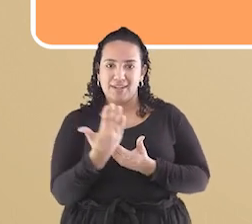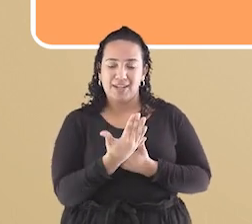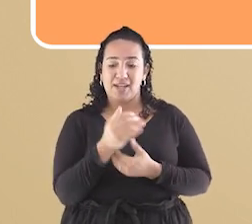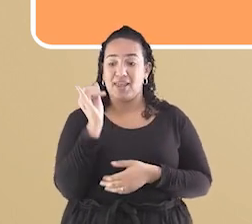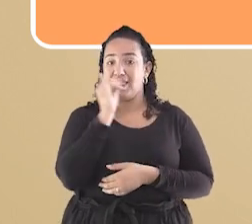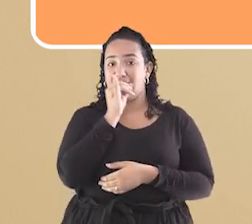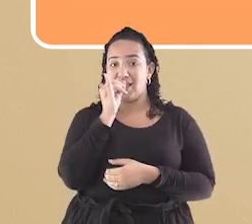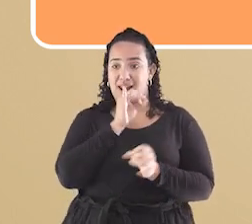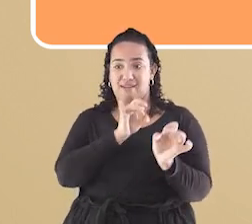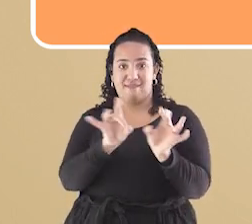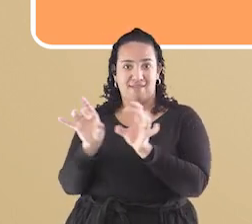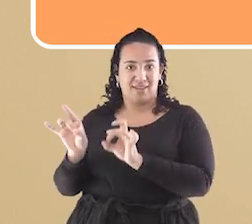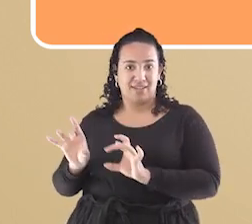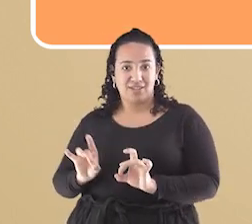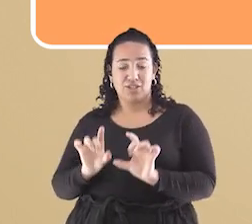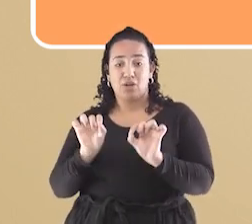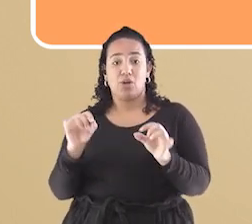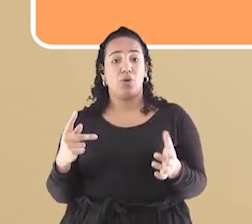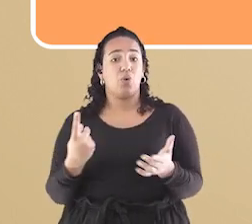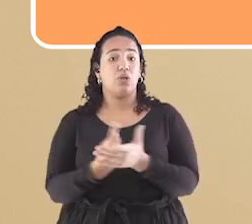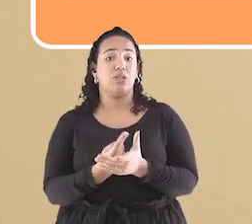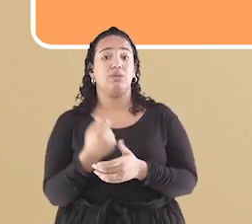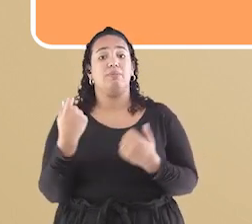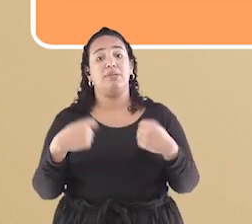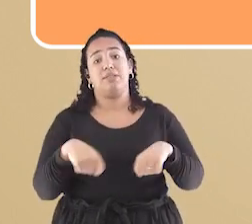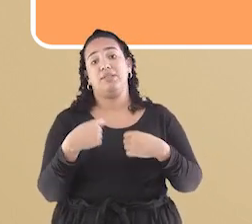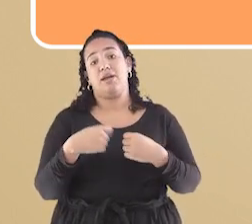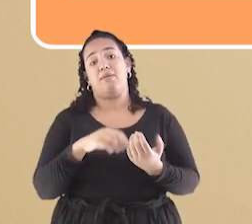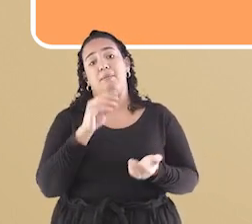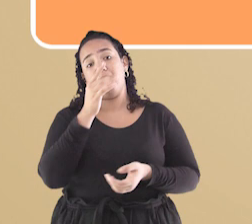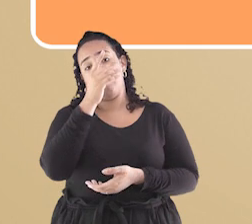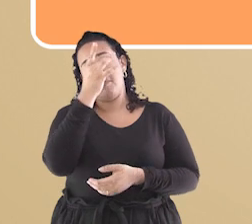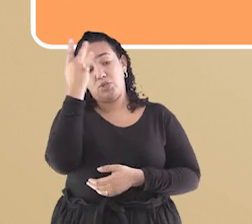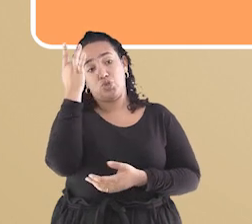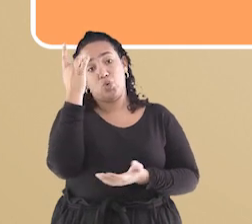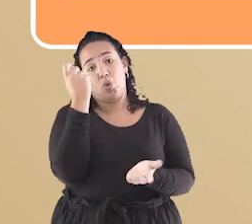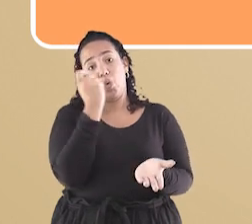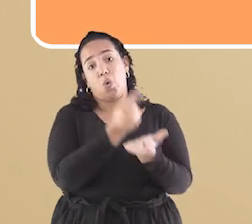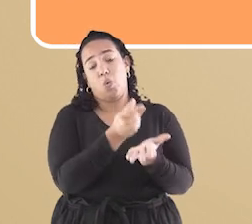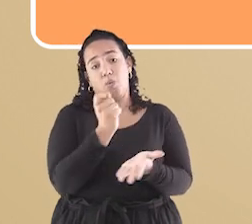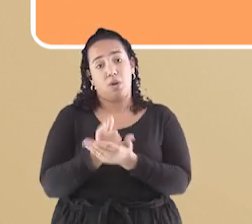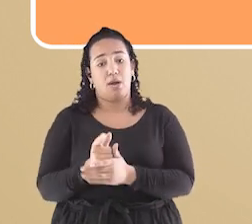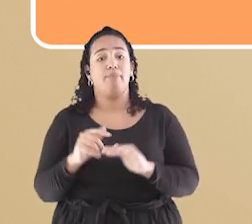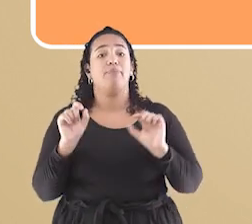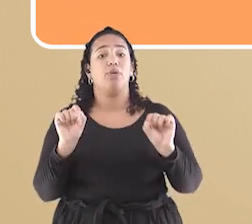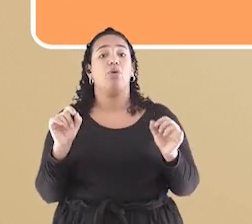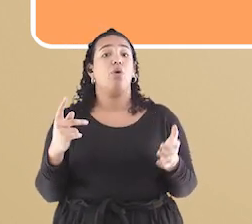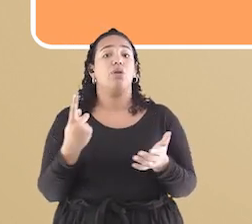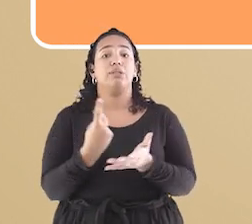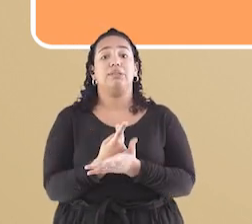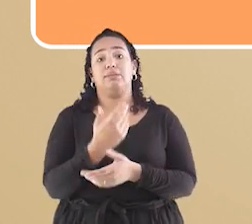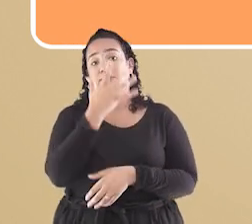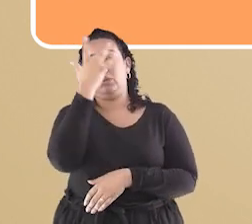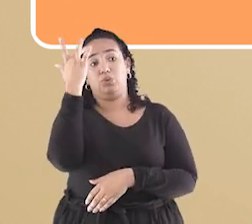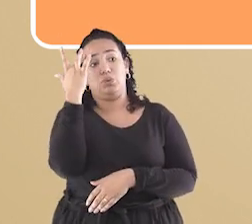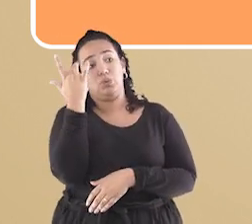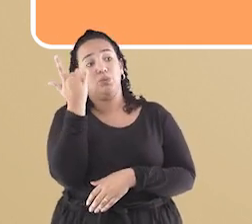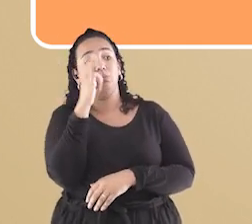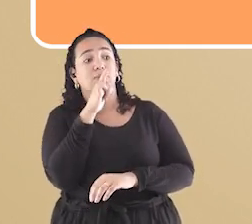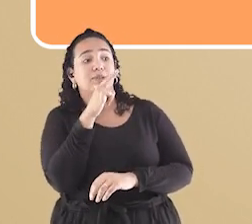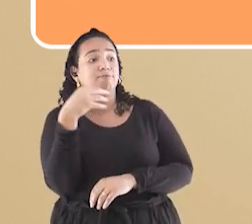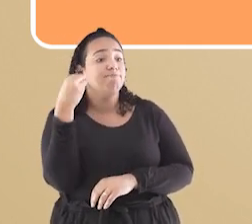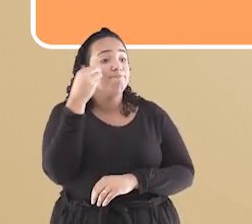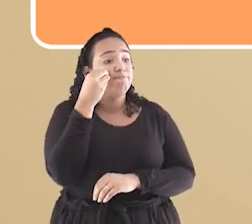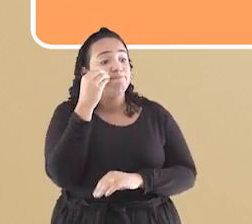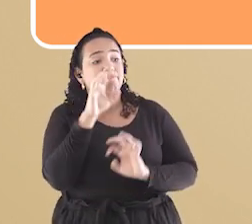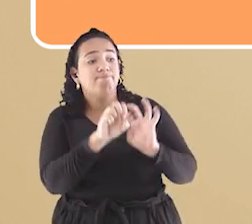dependência financeira e falta de compradores. Surgiu então a necessidade de explorar o oceano ao redor para conseguir novas